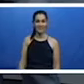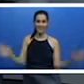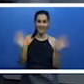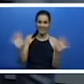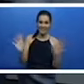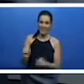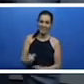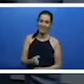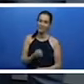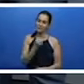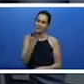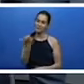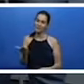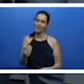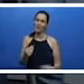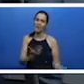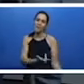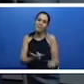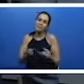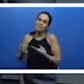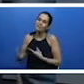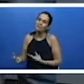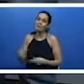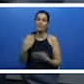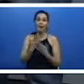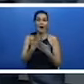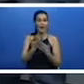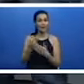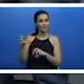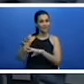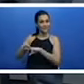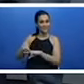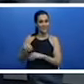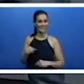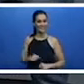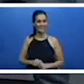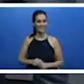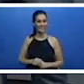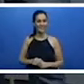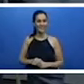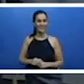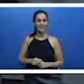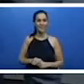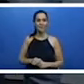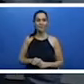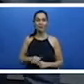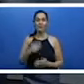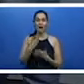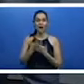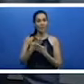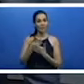Olá pessoal, sejam bem-vindos a mais uma aula de matemática. Nossa aula número 40,